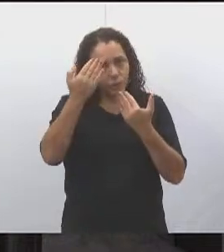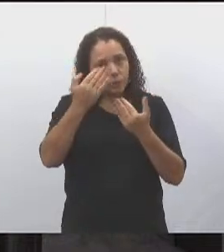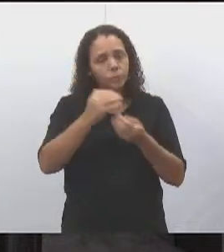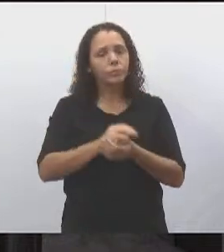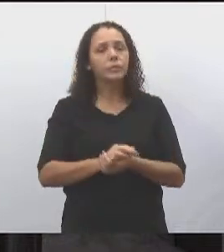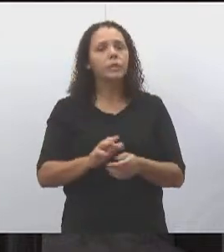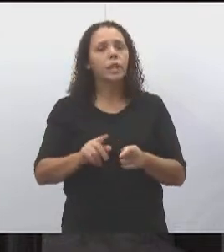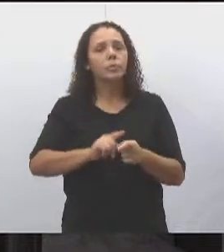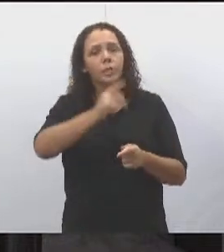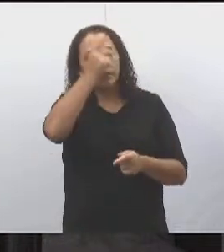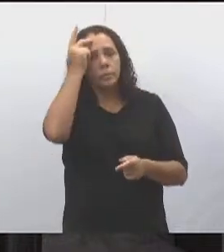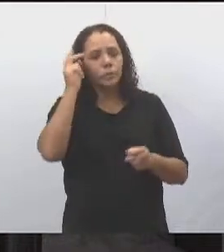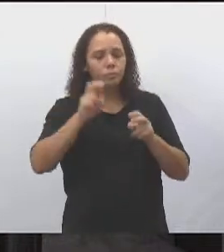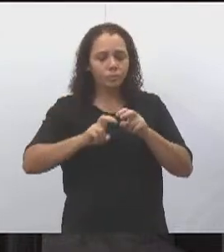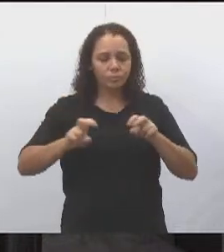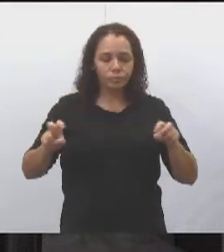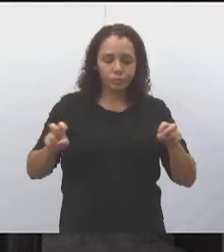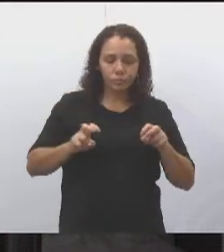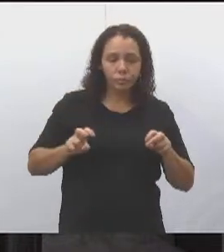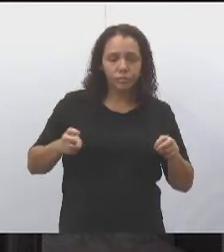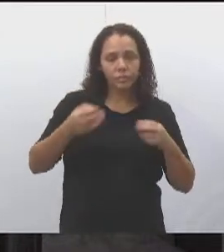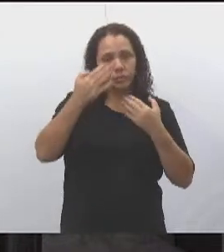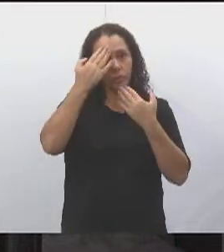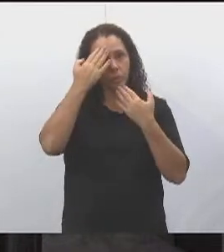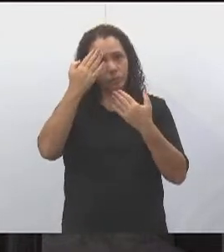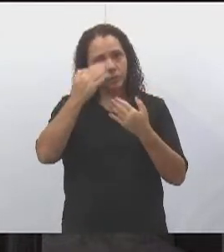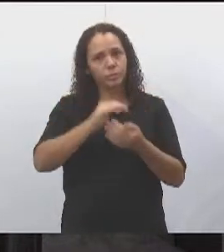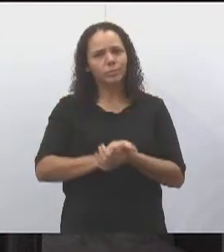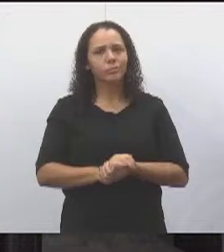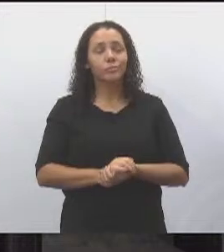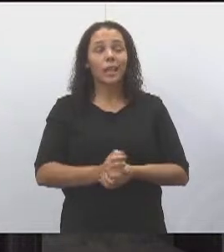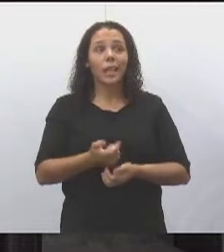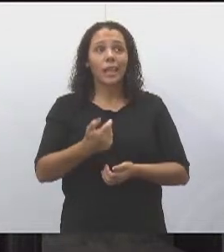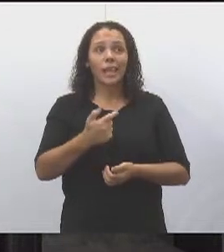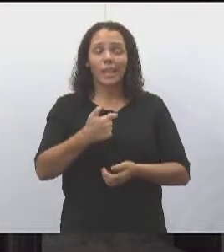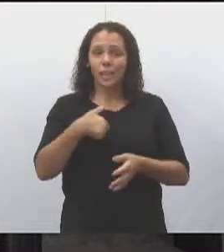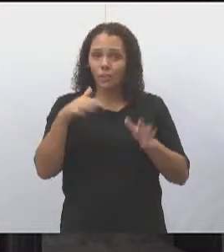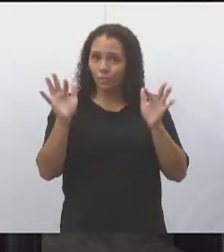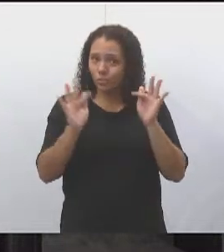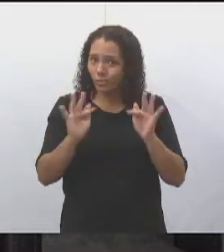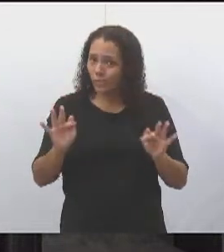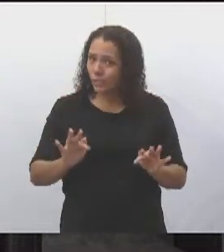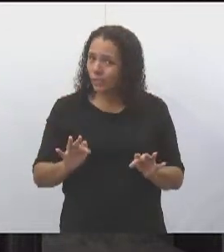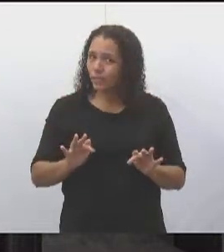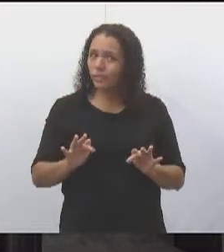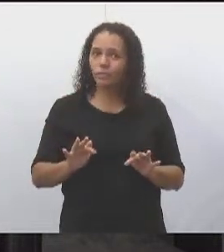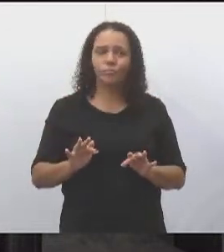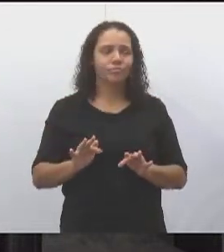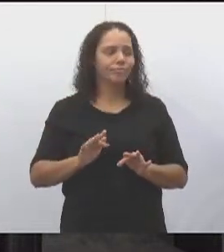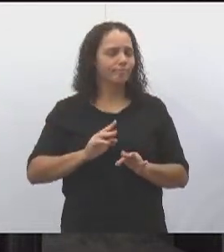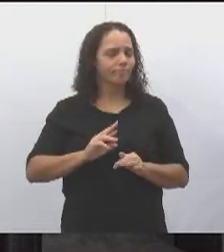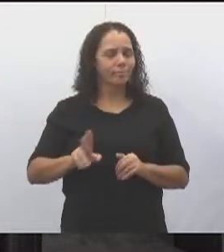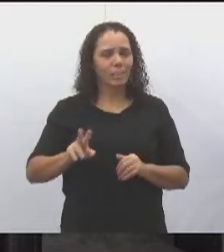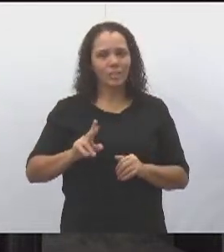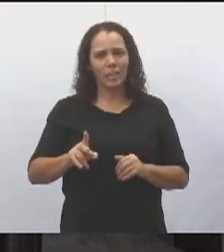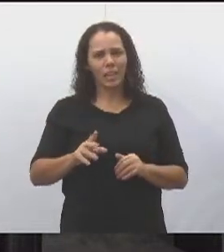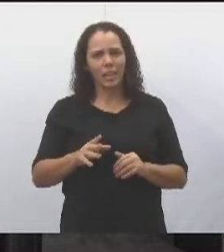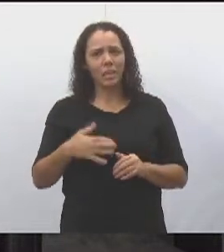aqui. E eu quero aqui, eu não estou feliz, não estou legal com a